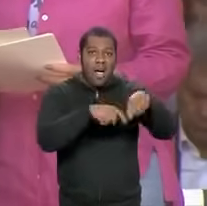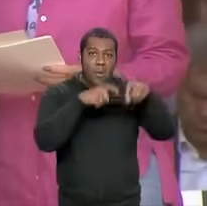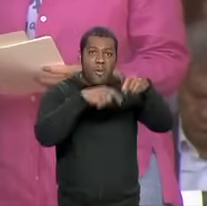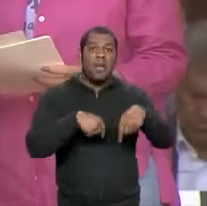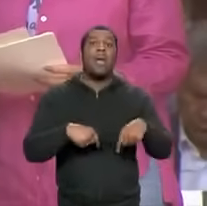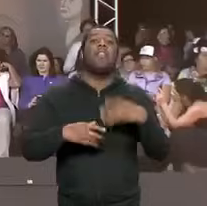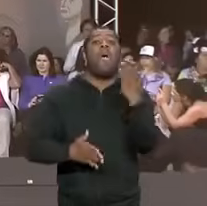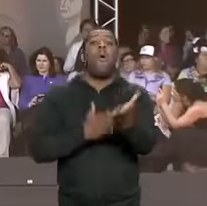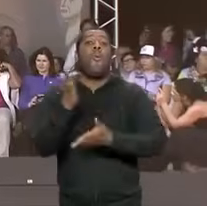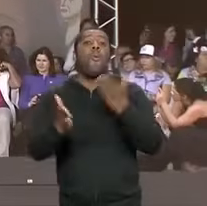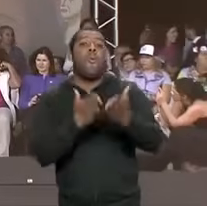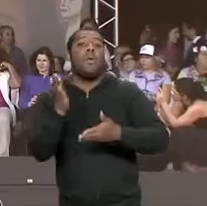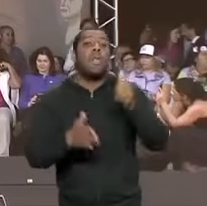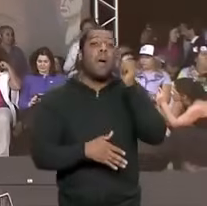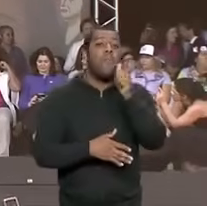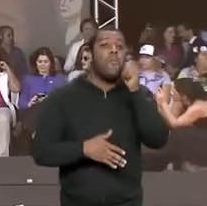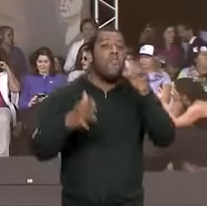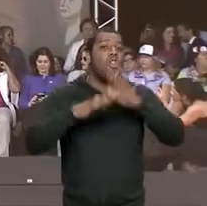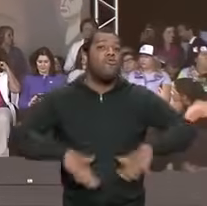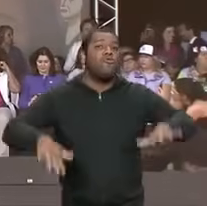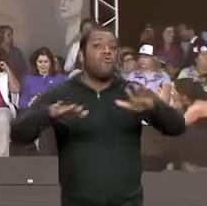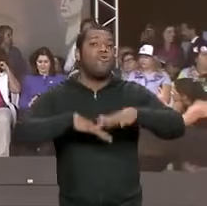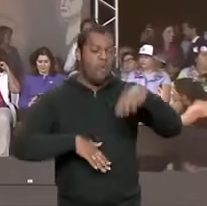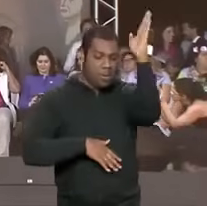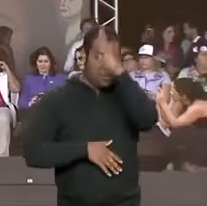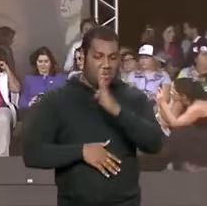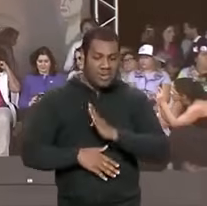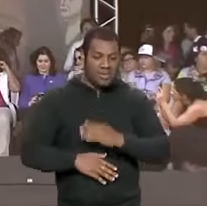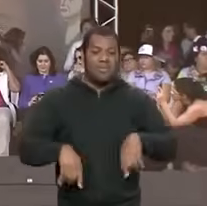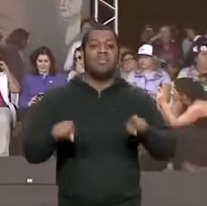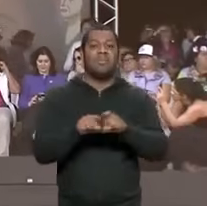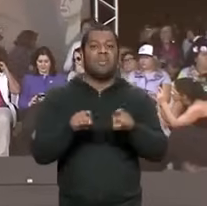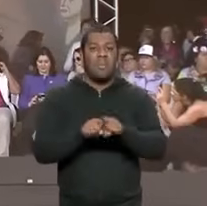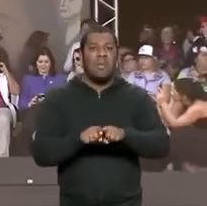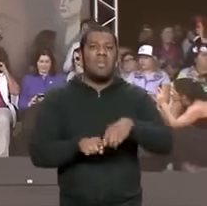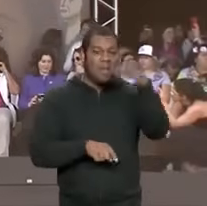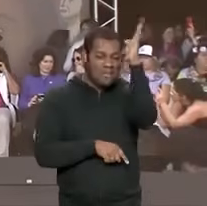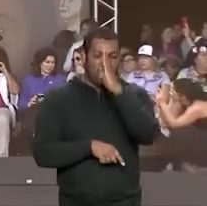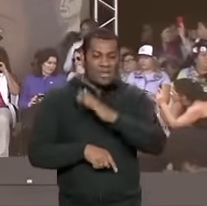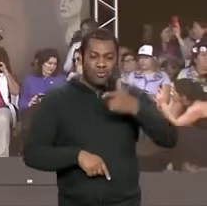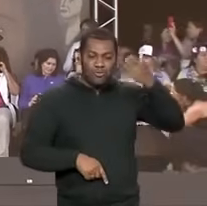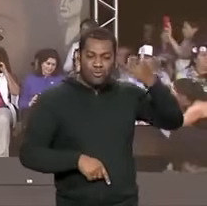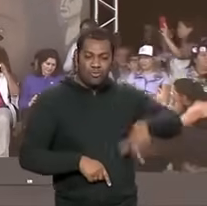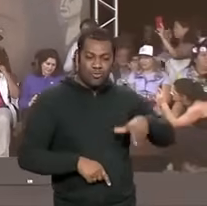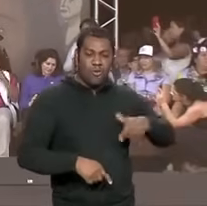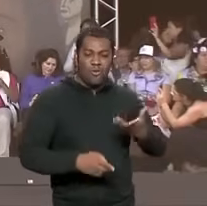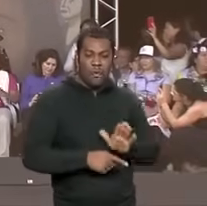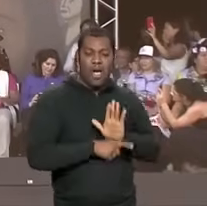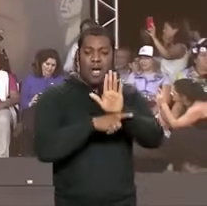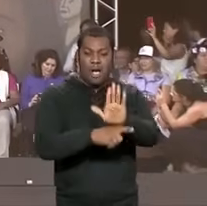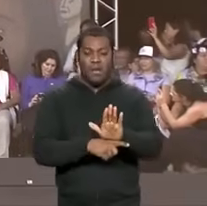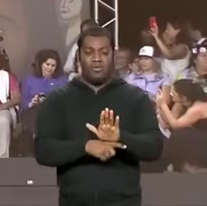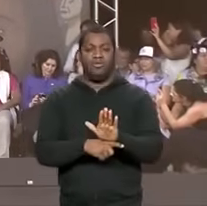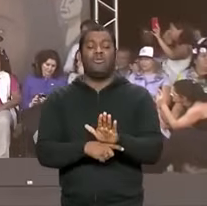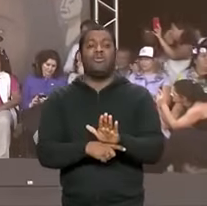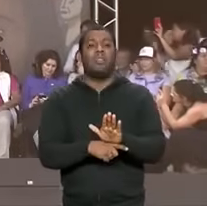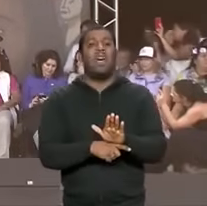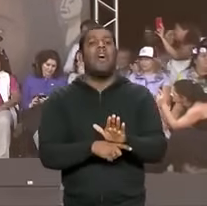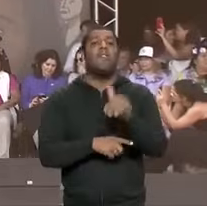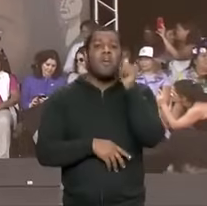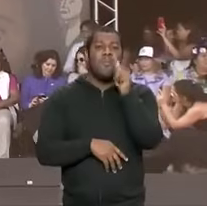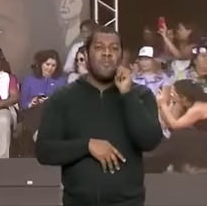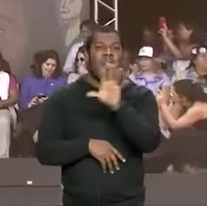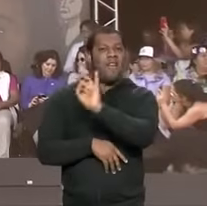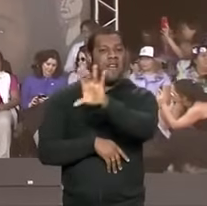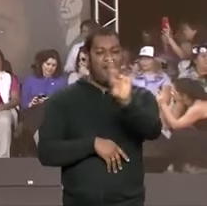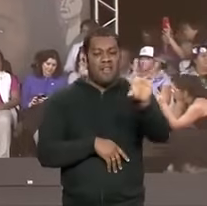das brasileiras e dos brasileiros que mais precisam o Brasil voltou com a ajuda das mãos de cada uma de